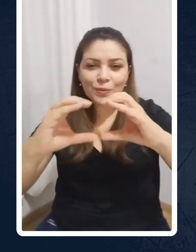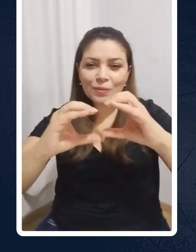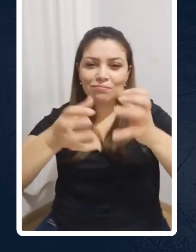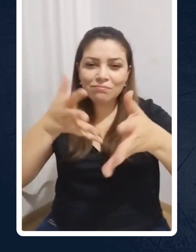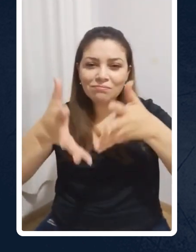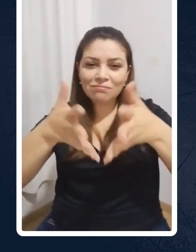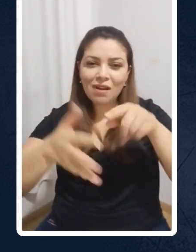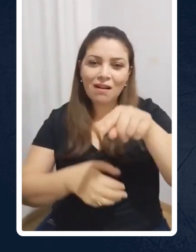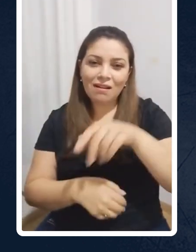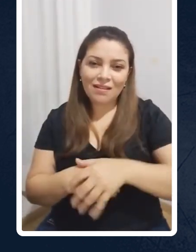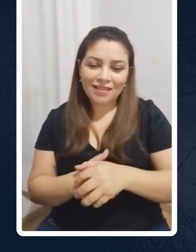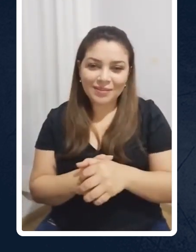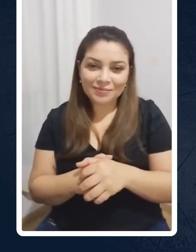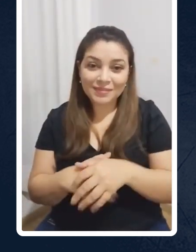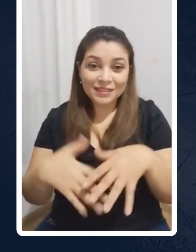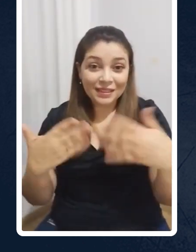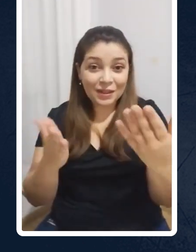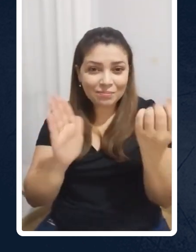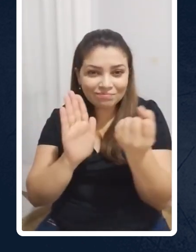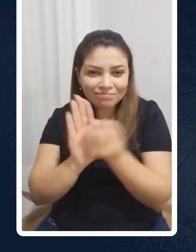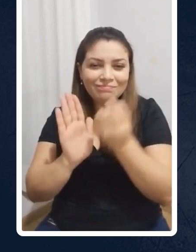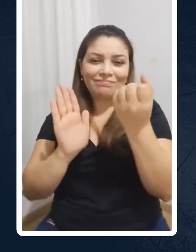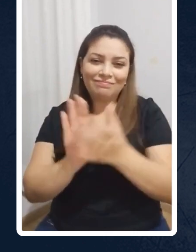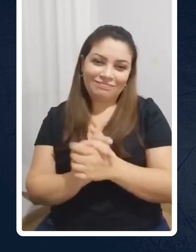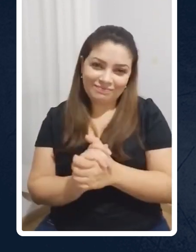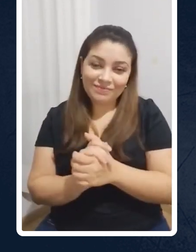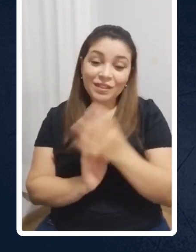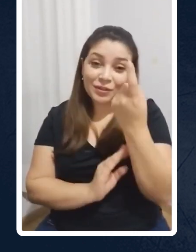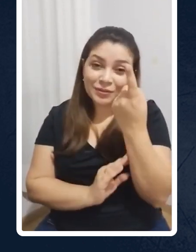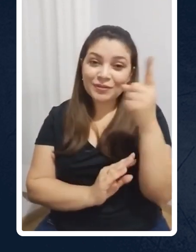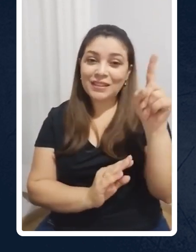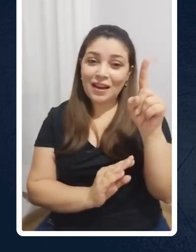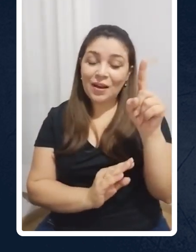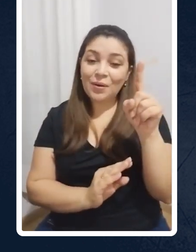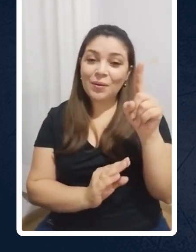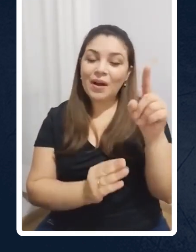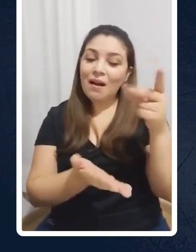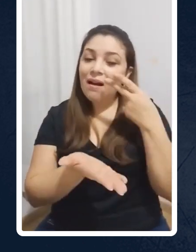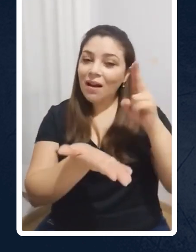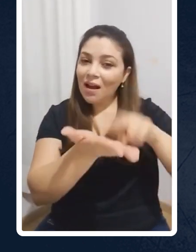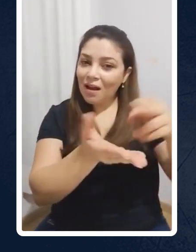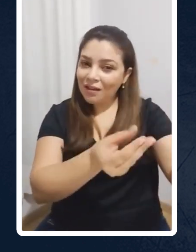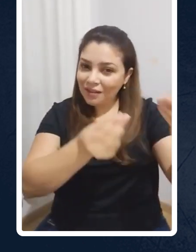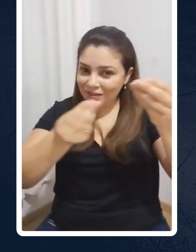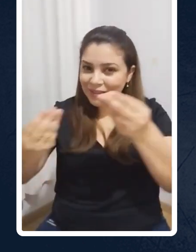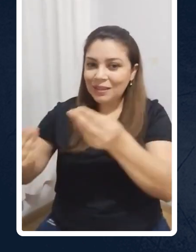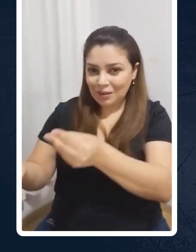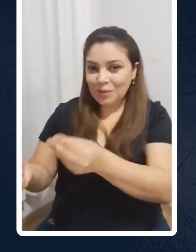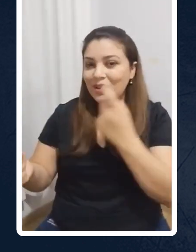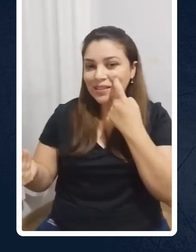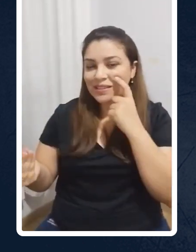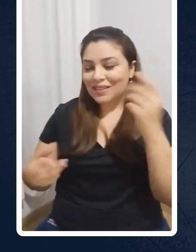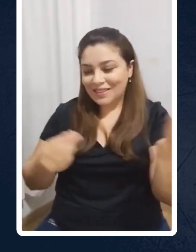Então, isso foi muito marcante. No final, depois, a parte, ela entregou a carta da Janaína, que ficou conosco muito tempo. Depois, eu acho que